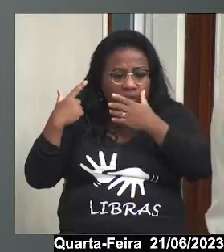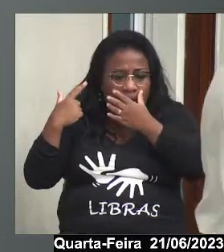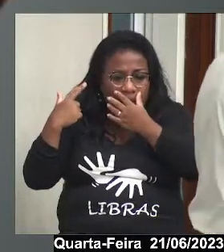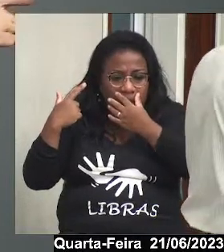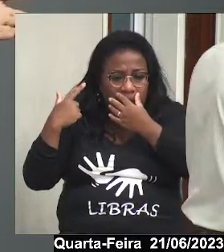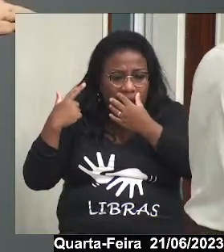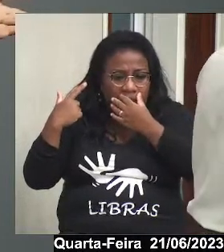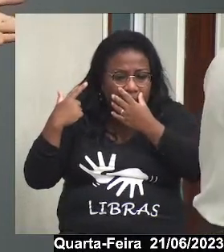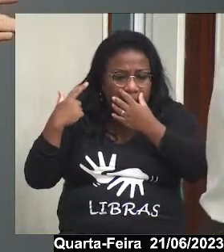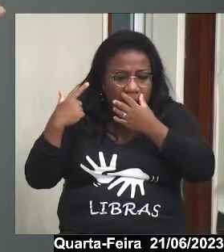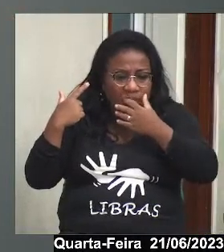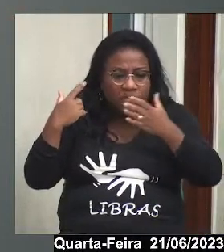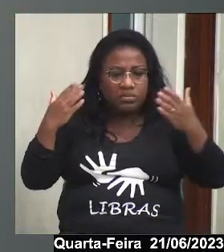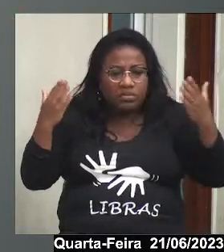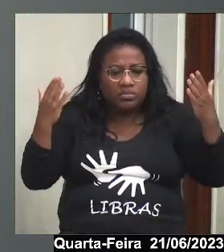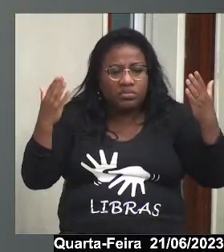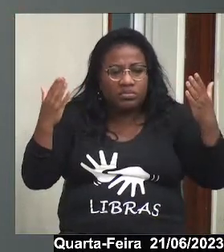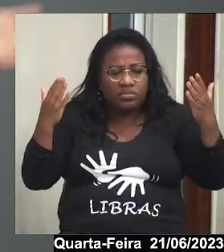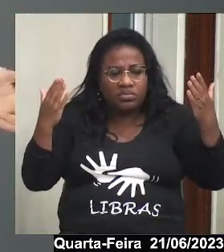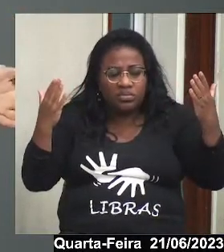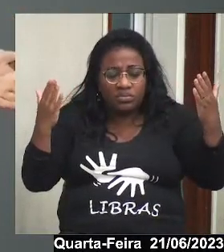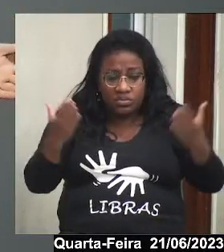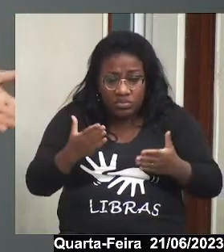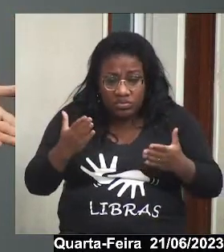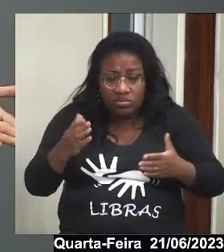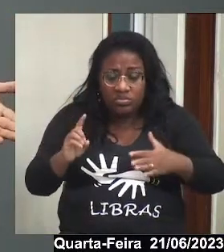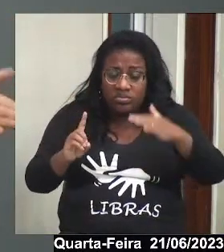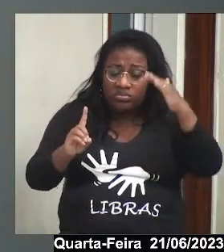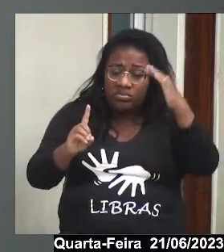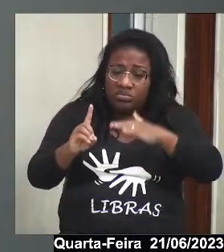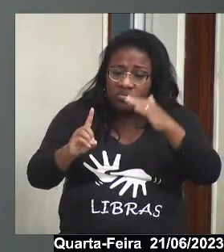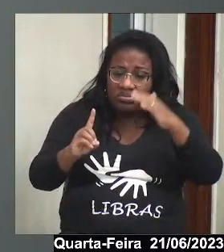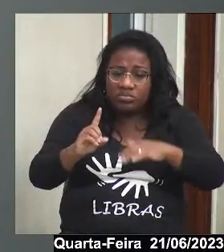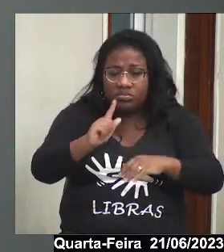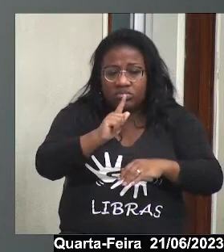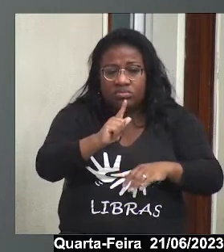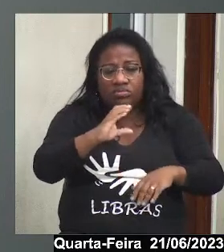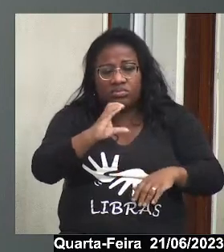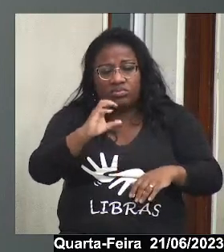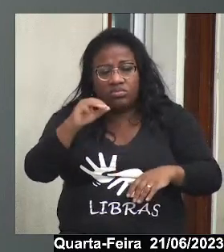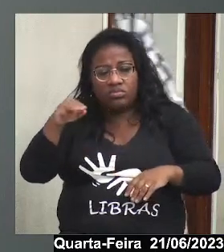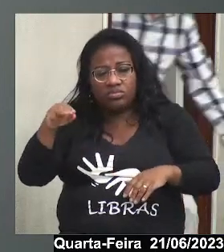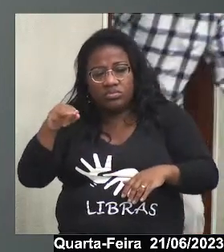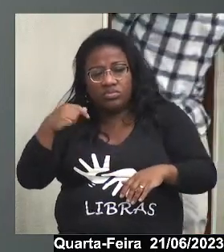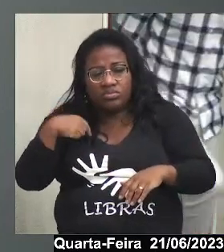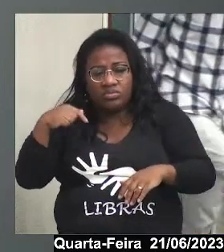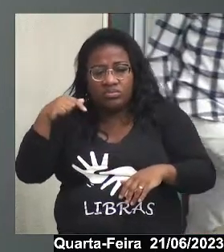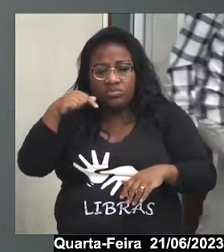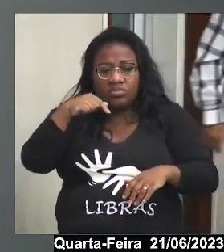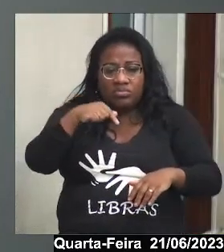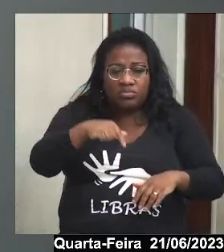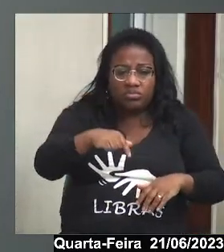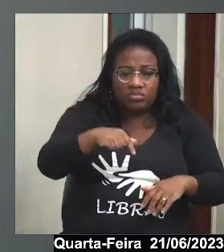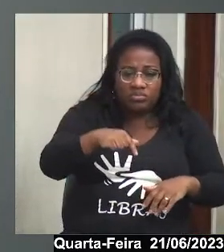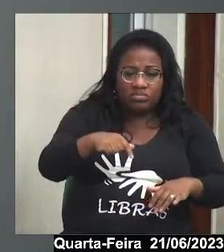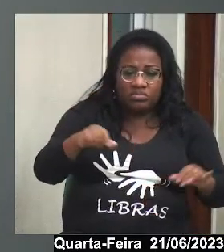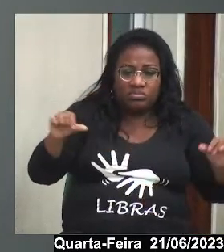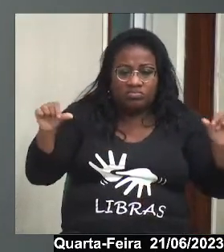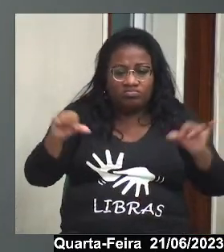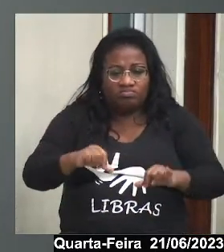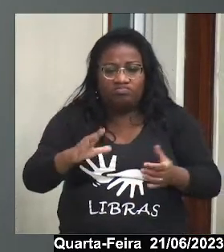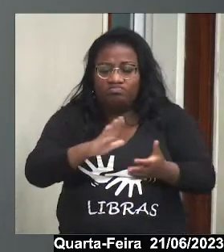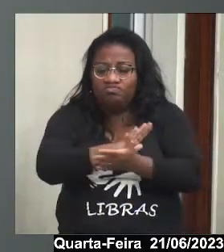estava querendo fazer aqui uma homenagem aos guardas que, tempos atrás, ele veio aqui e